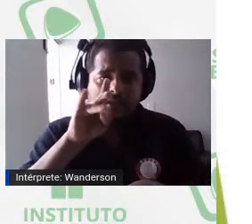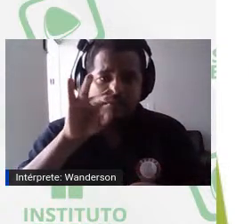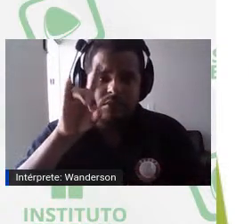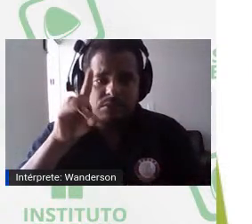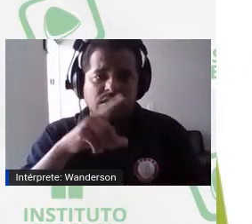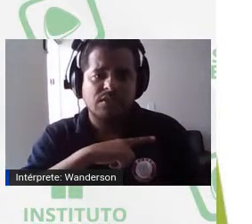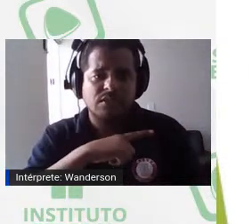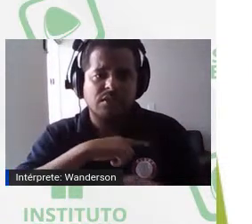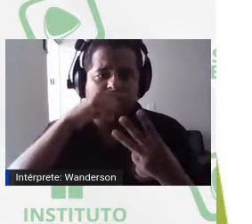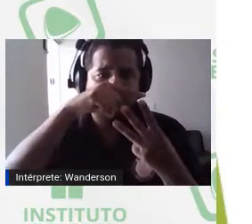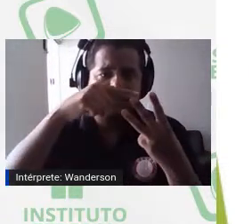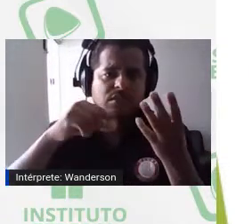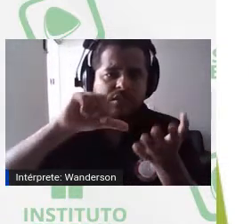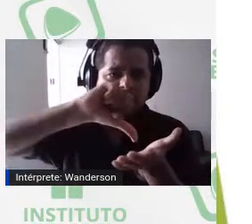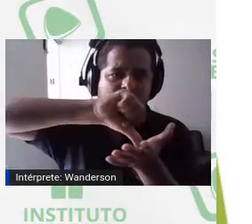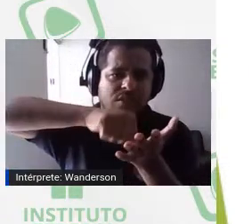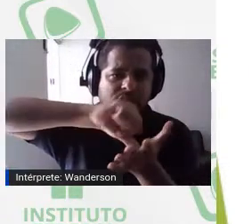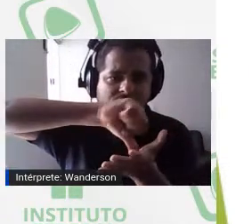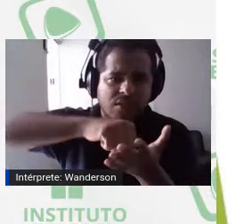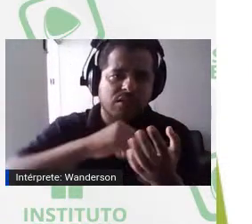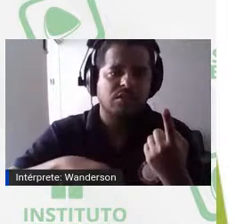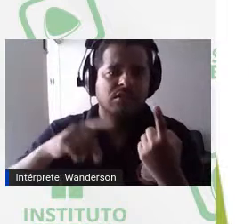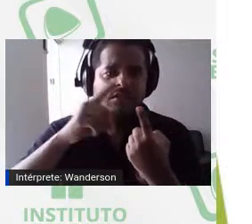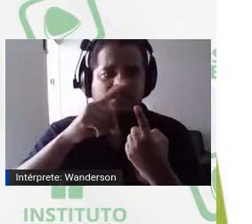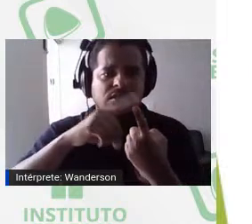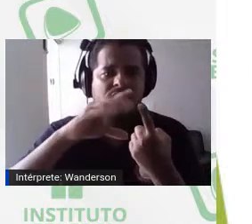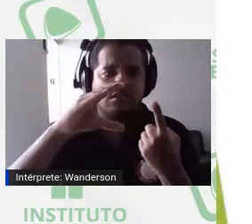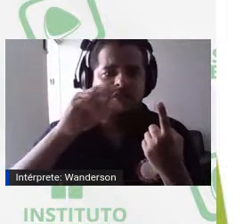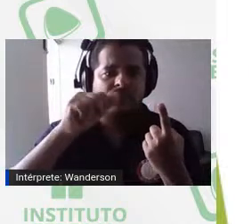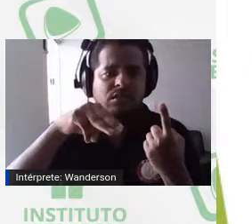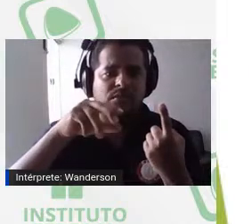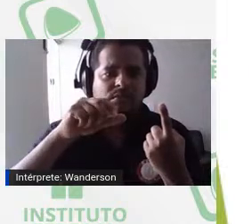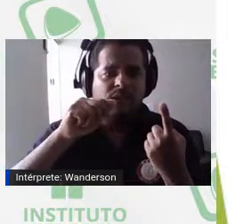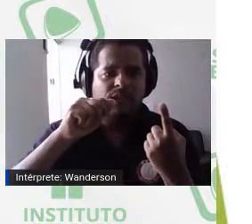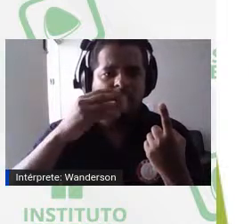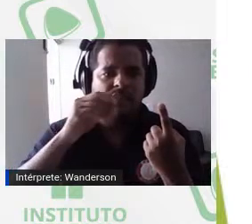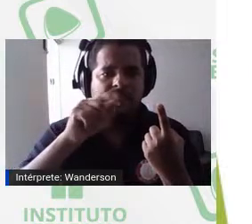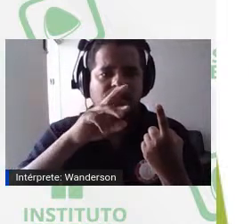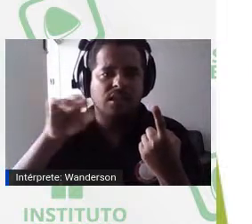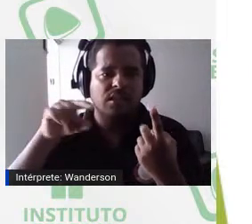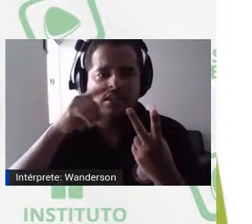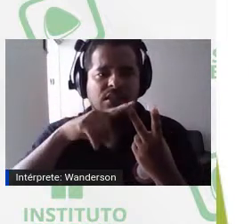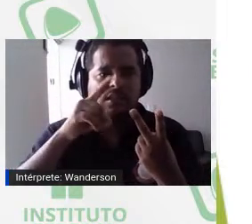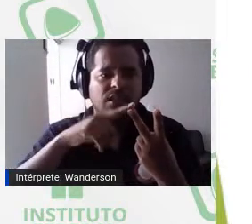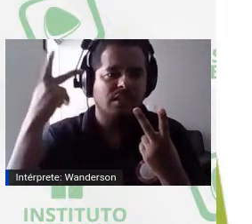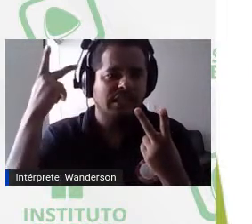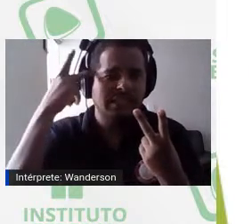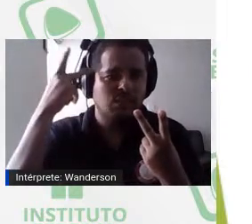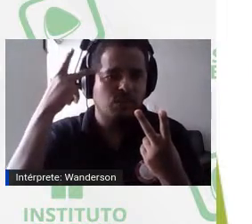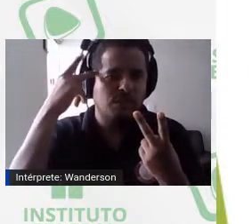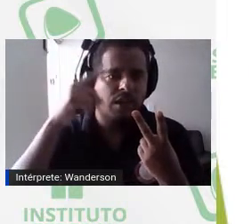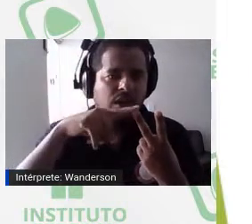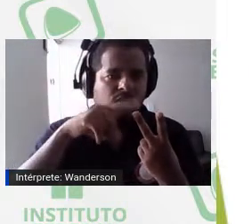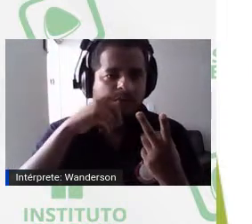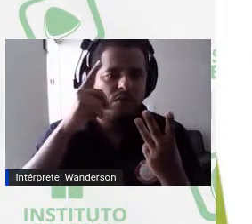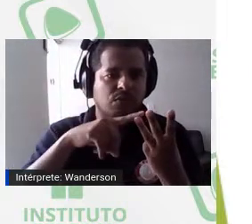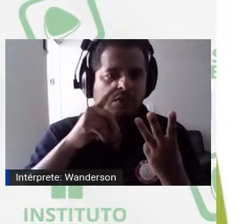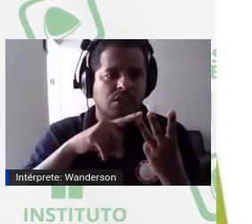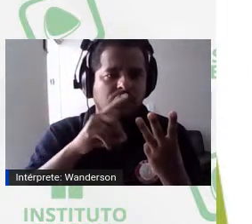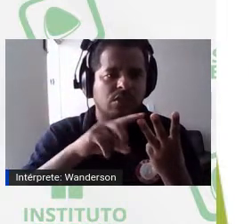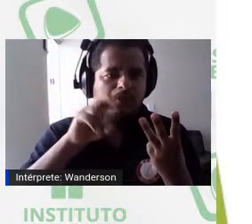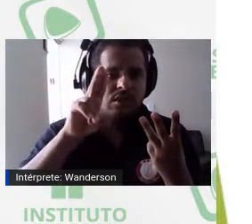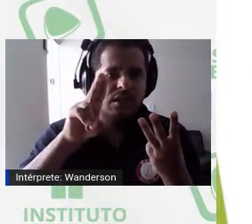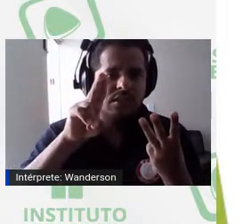campus de Camaçari, o IFBA Camaçari, mais 2 campos de São Paulo, que é o Birigui e Itapetininga, e a Universidade Federal de